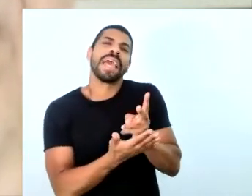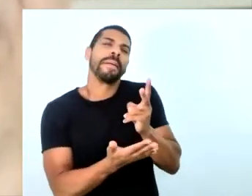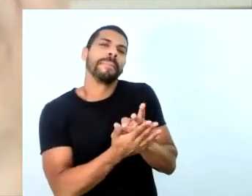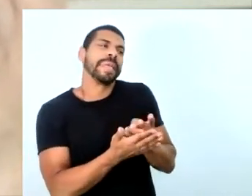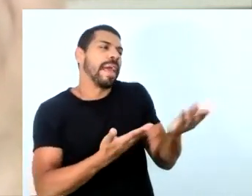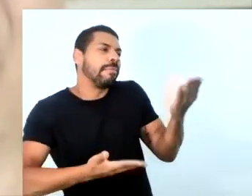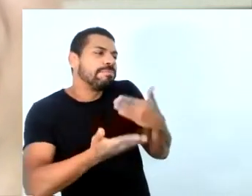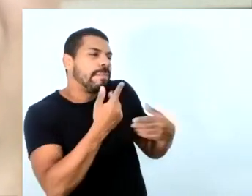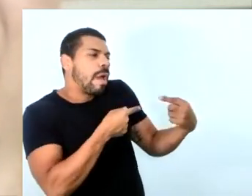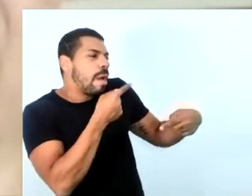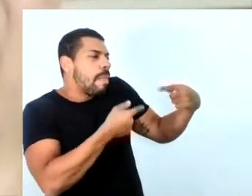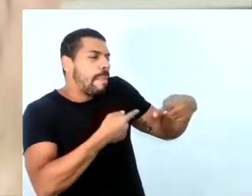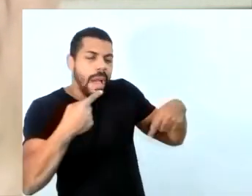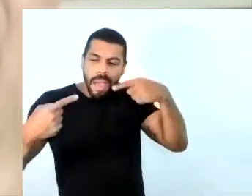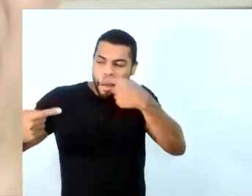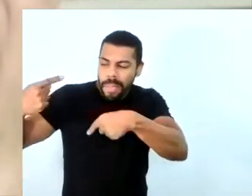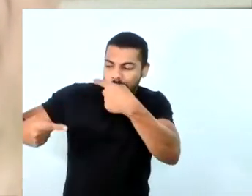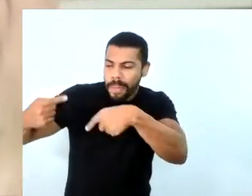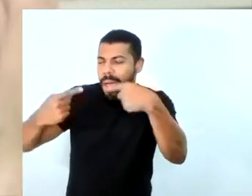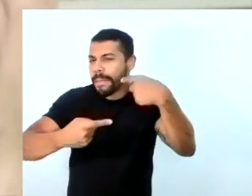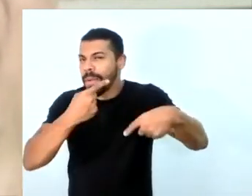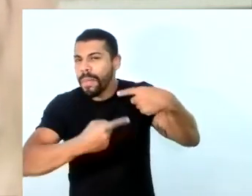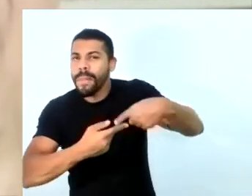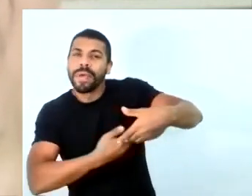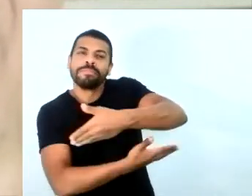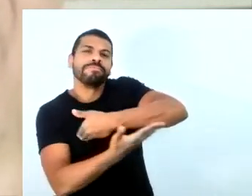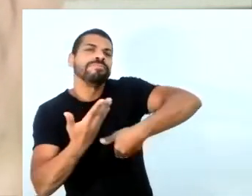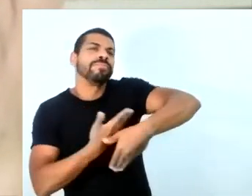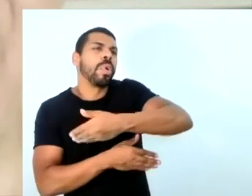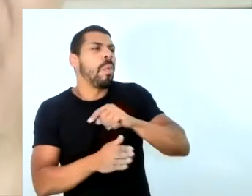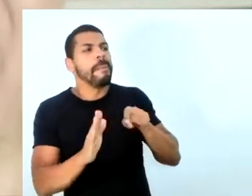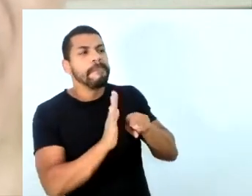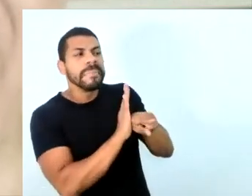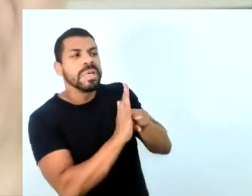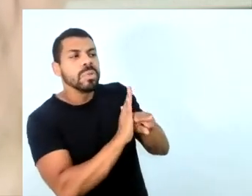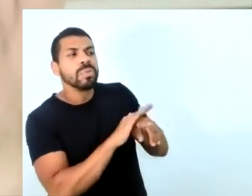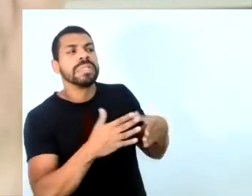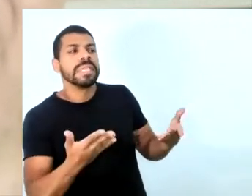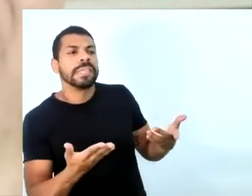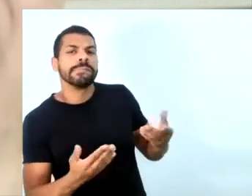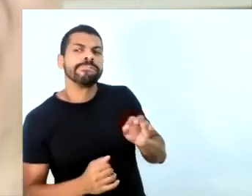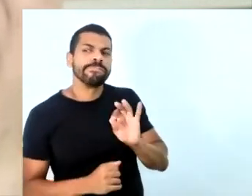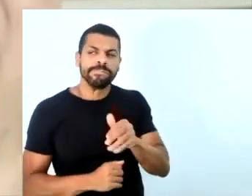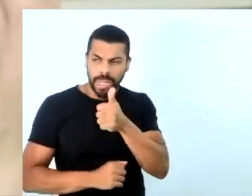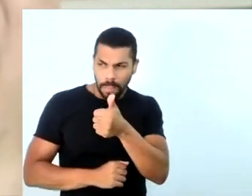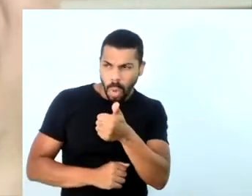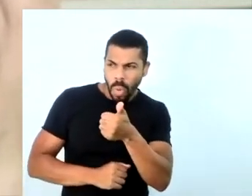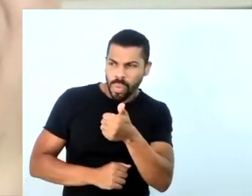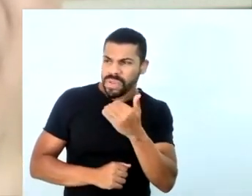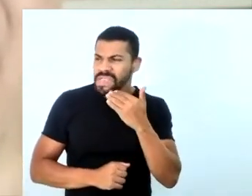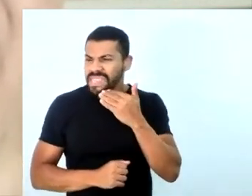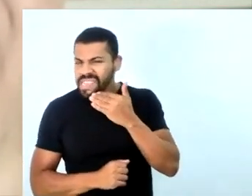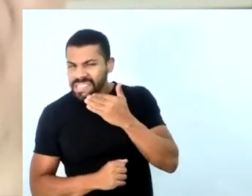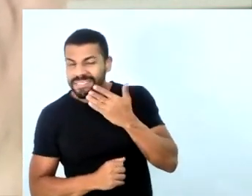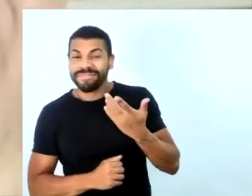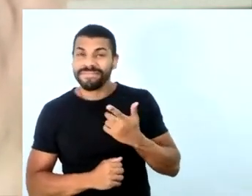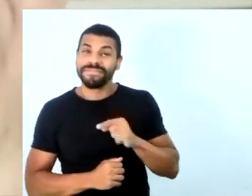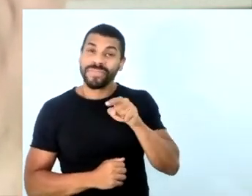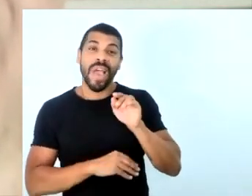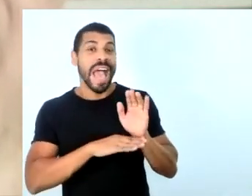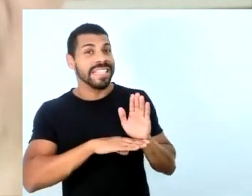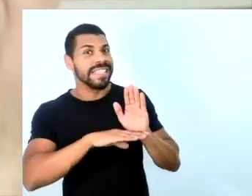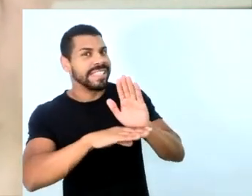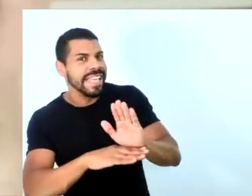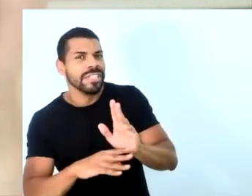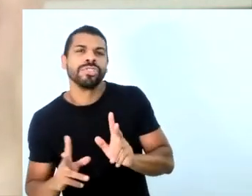sempre que possível, né? Organizou o material, troca com o montador, pergunta para ele, vê como está prosseguindo a montagem. Então,